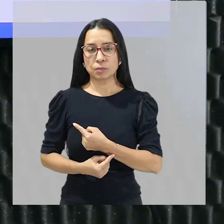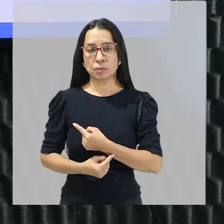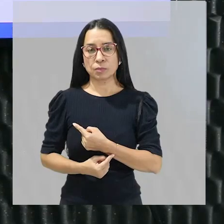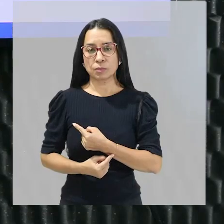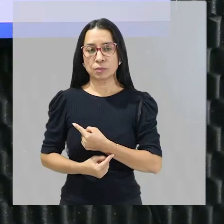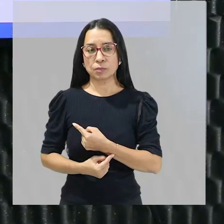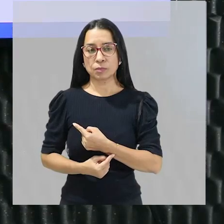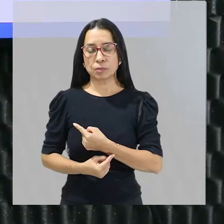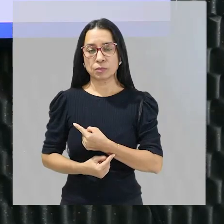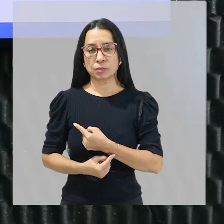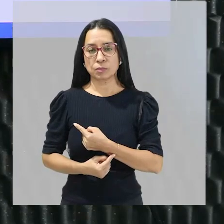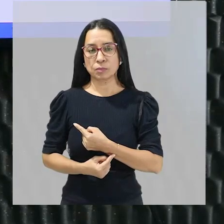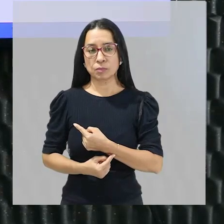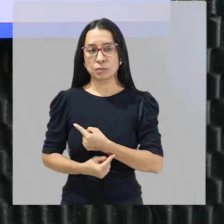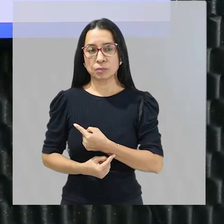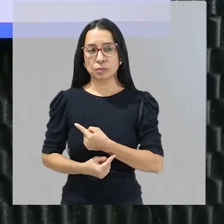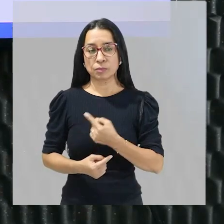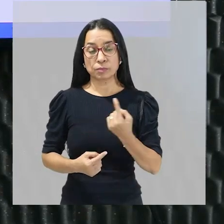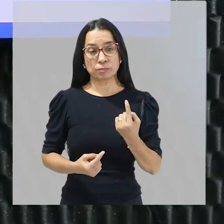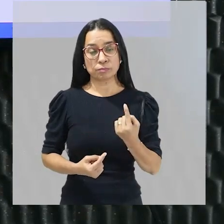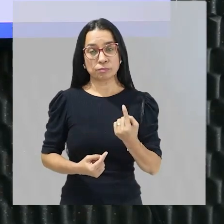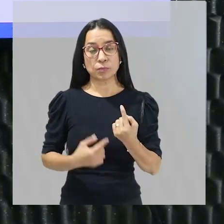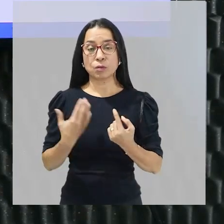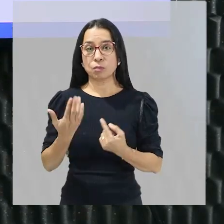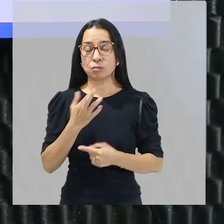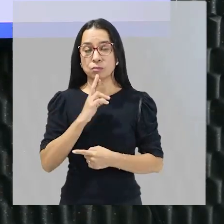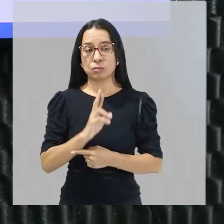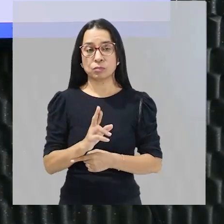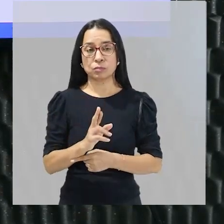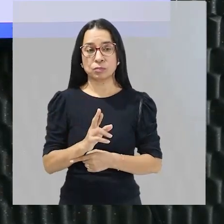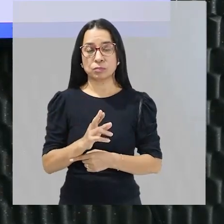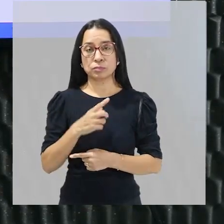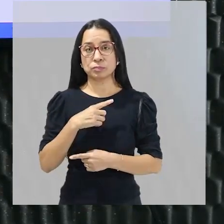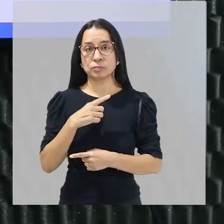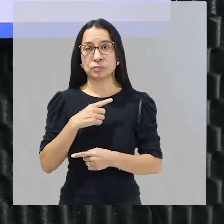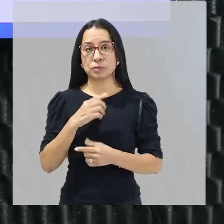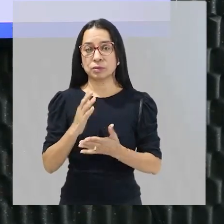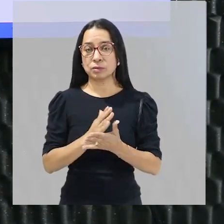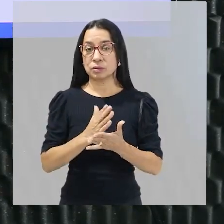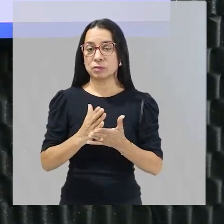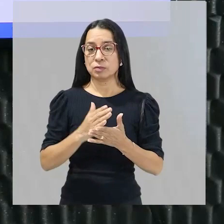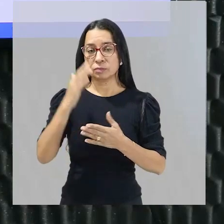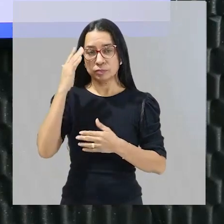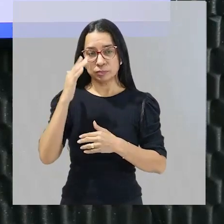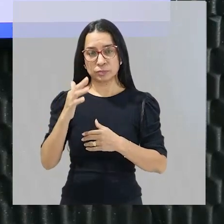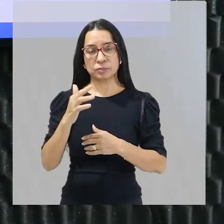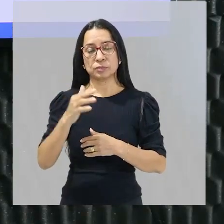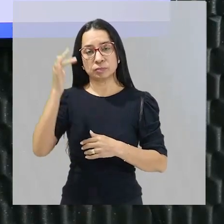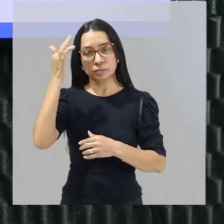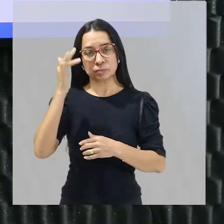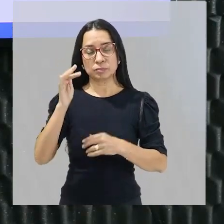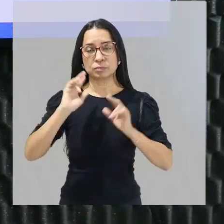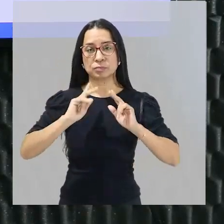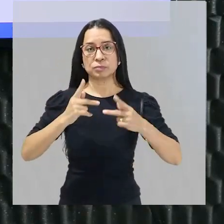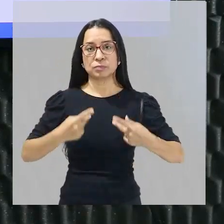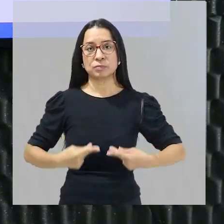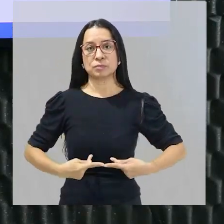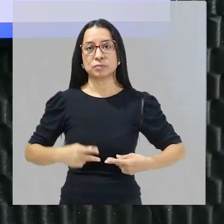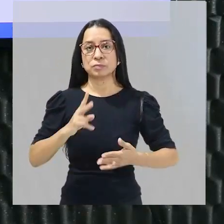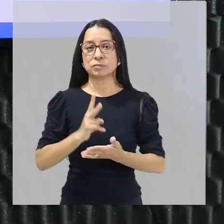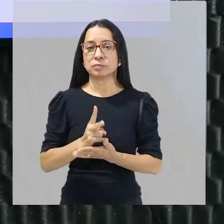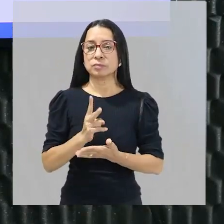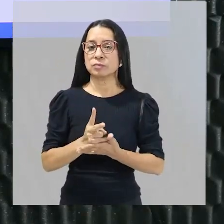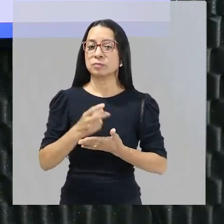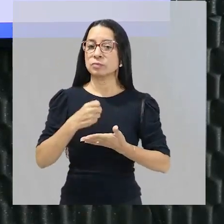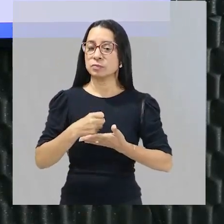filosófica, que inclui, além do corpo, olha só, nós temos uma das grandes reflexões filosóficas da humanidade, que sempre é